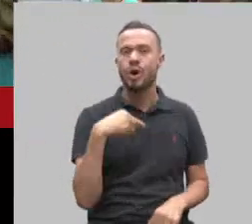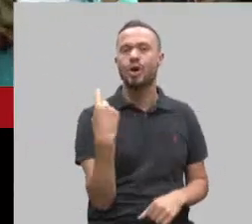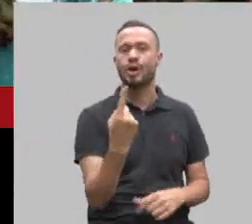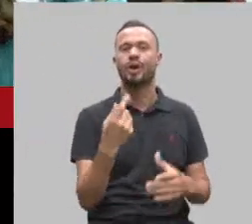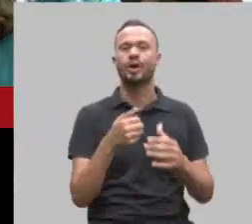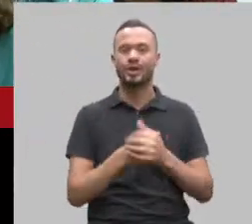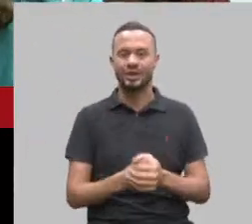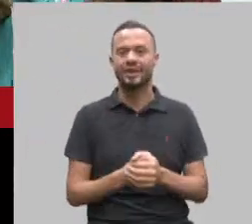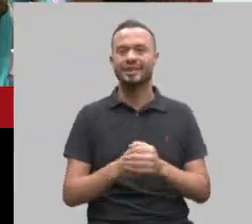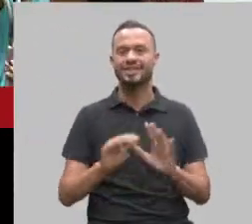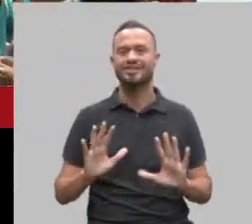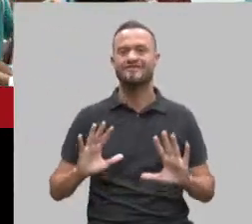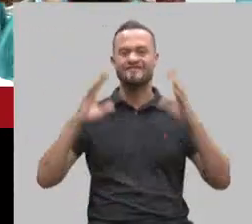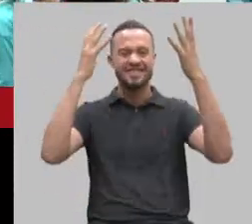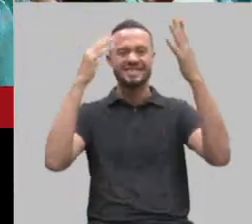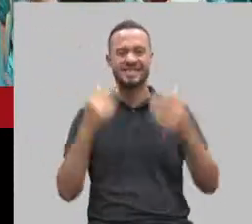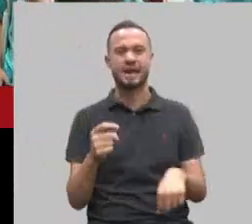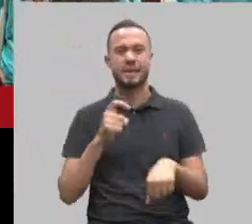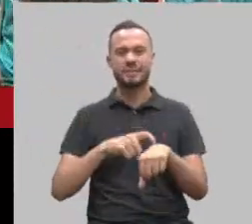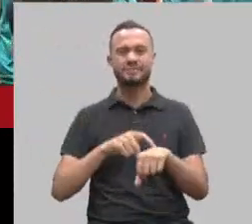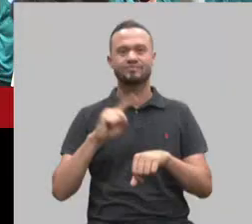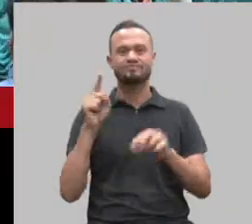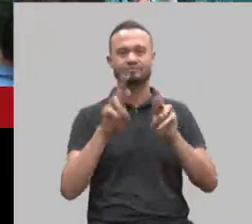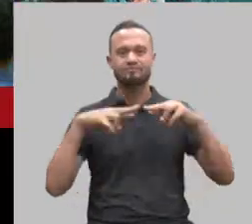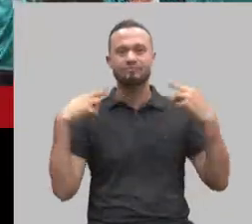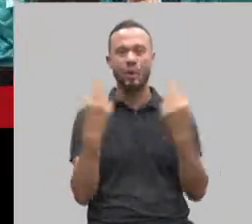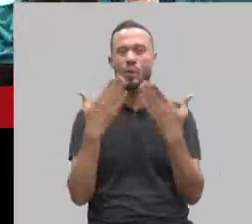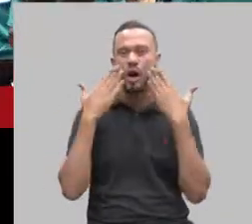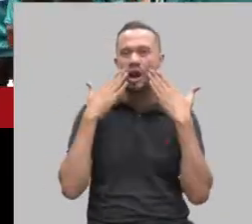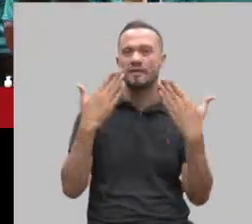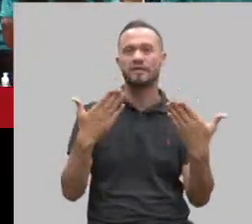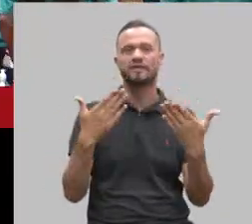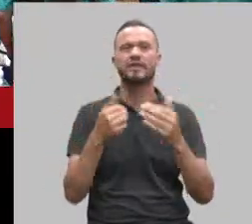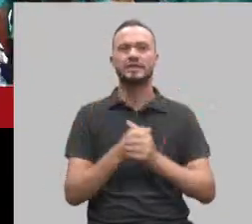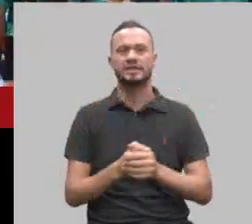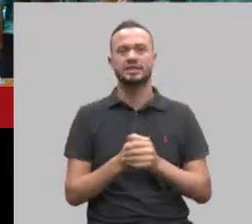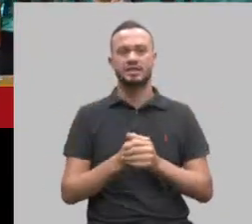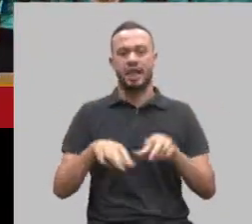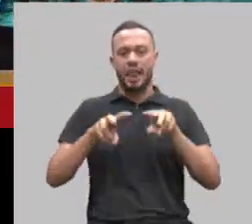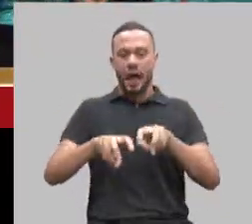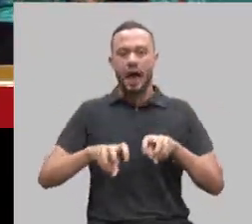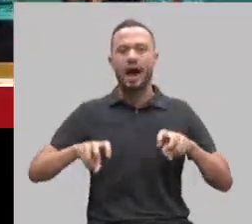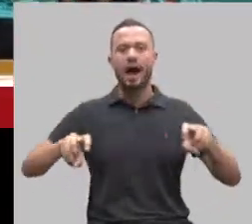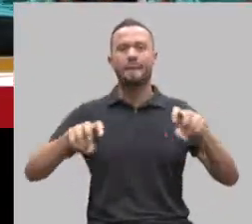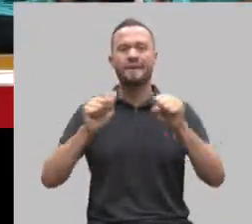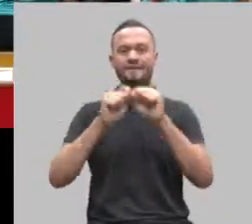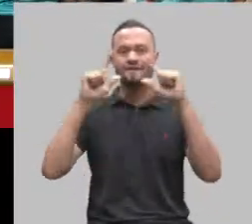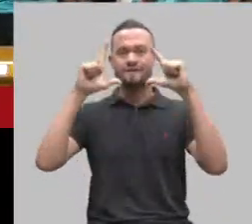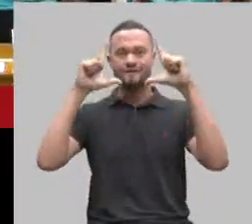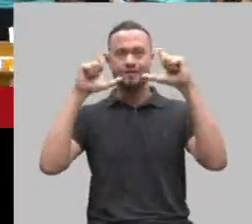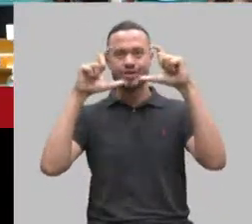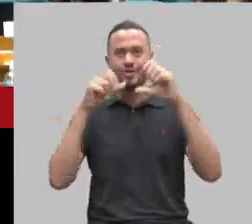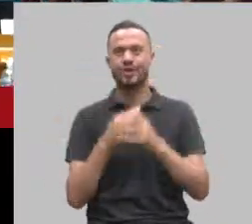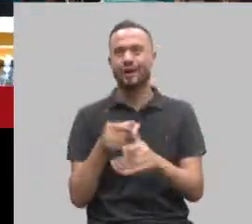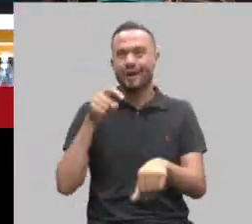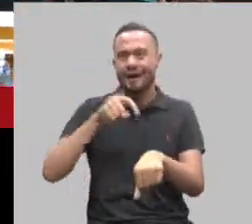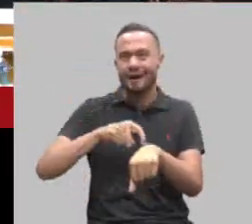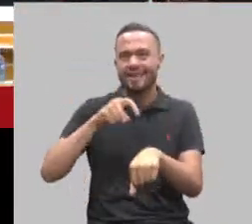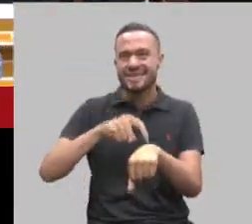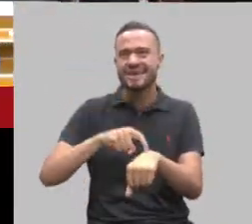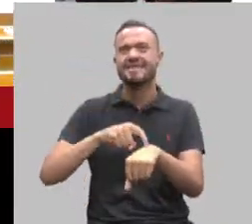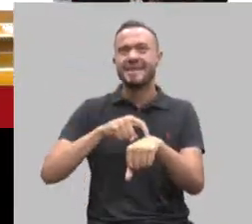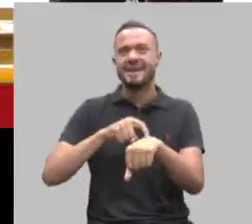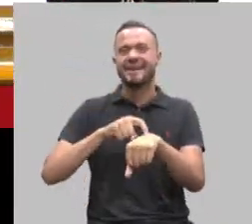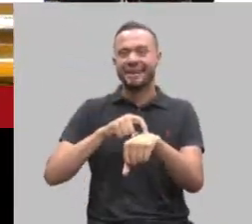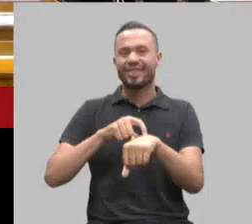festa em que eles se reúnem ali na frente da M do plenário né para fazer a foto é um momento Na verdade é um projeto